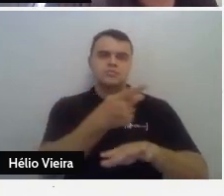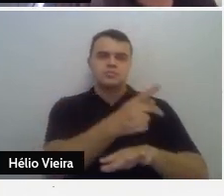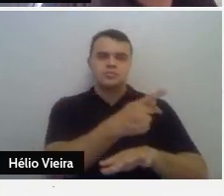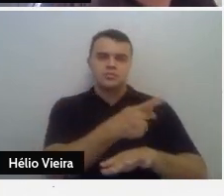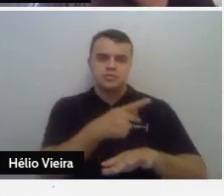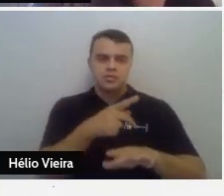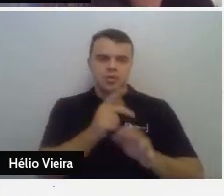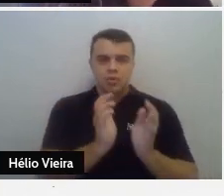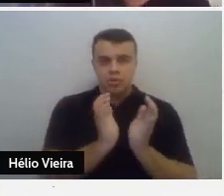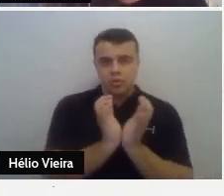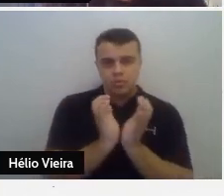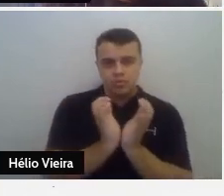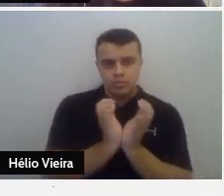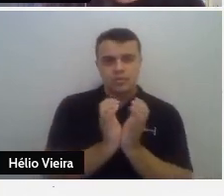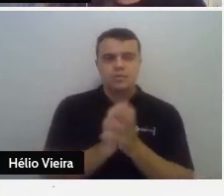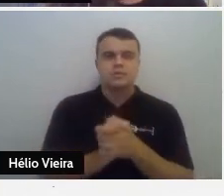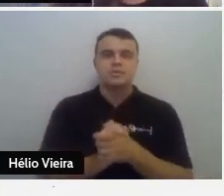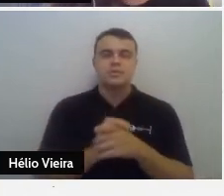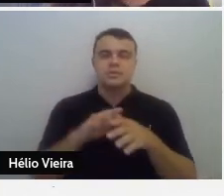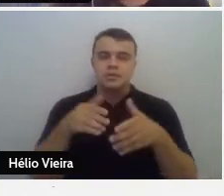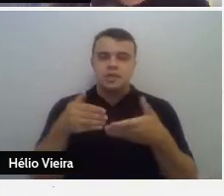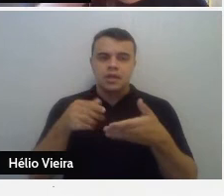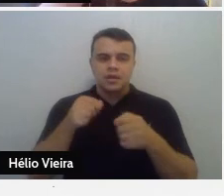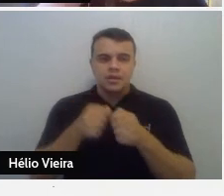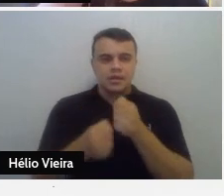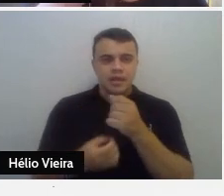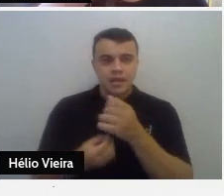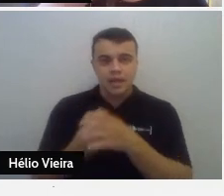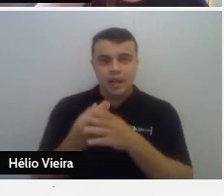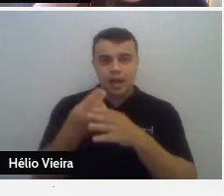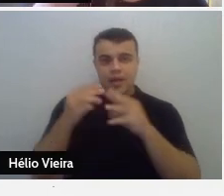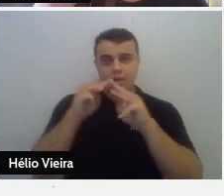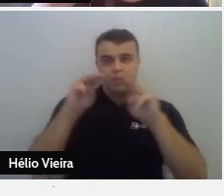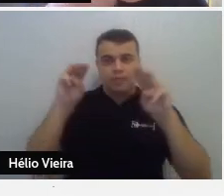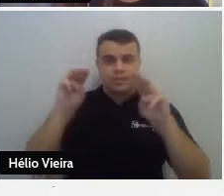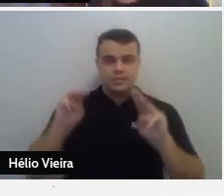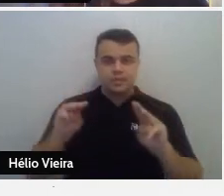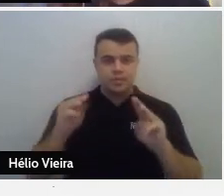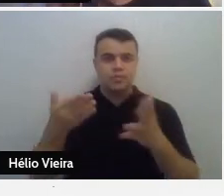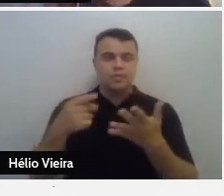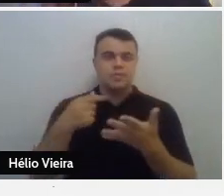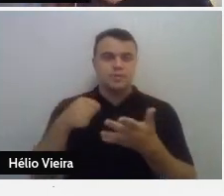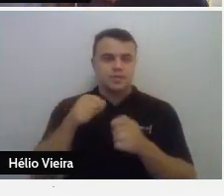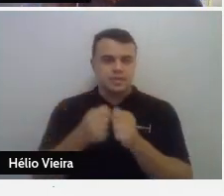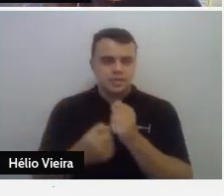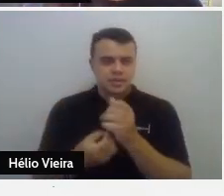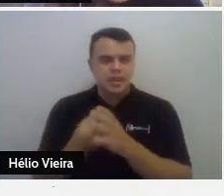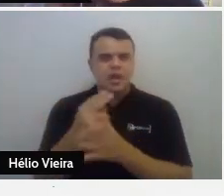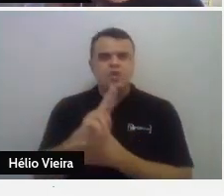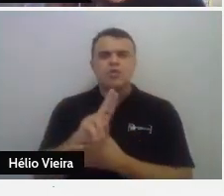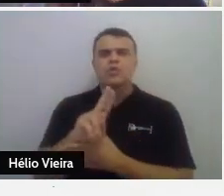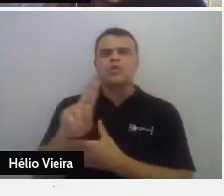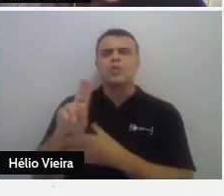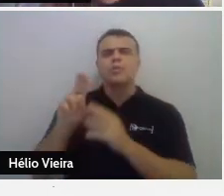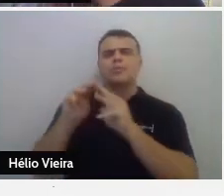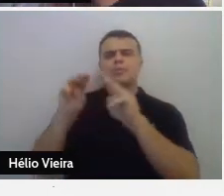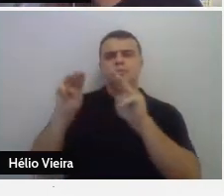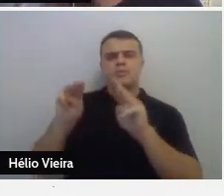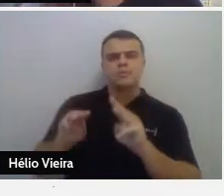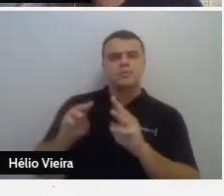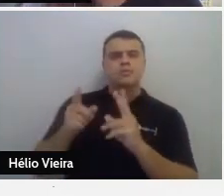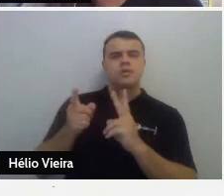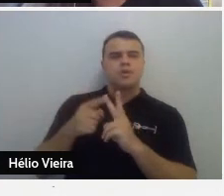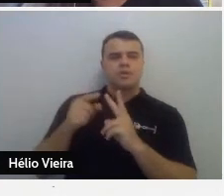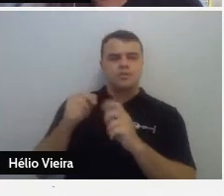seu grupo e a partir daí eles vão criar um museu. Então, eles têm que criar um nome para esse museu e fazer